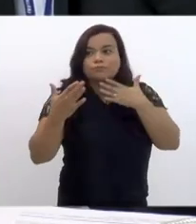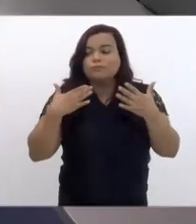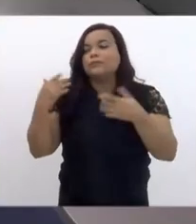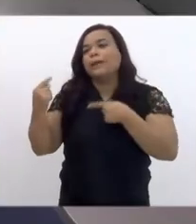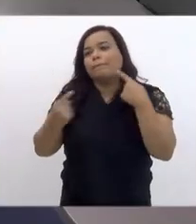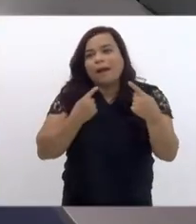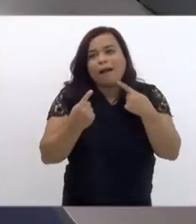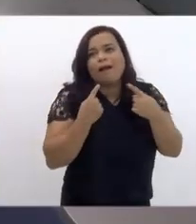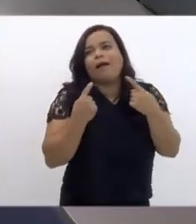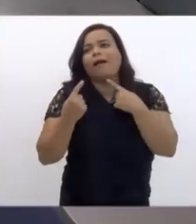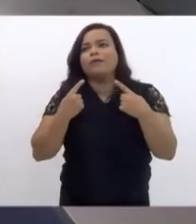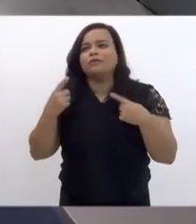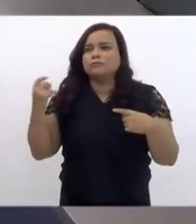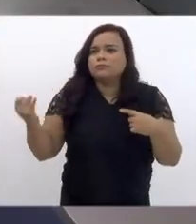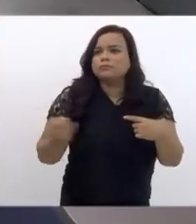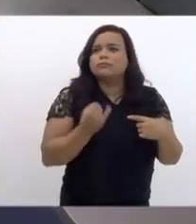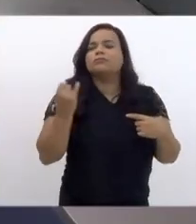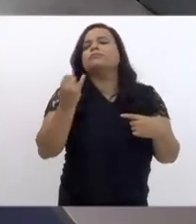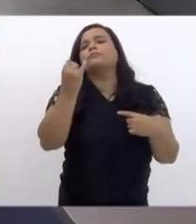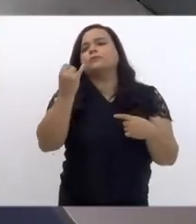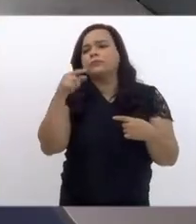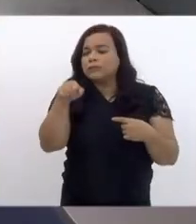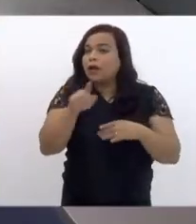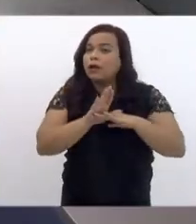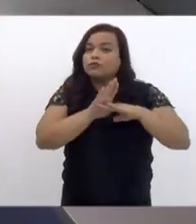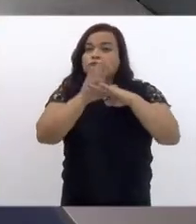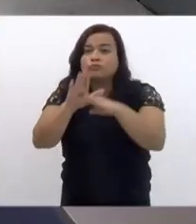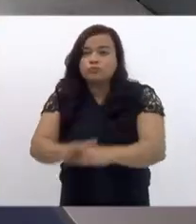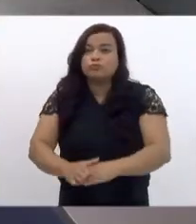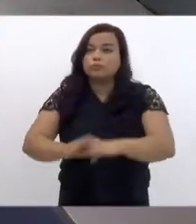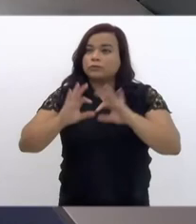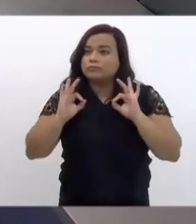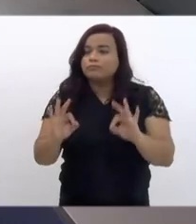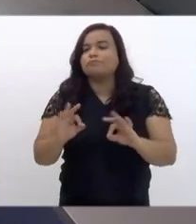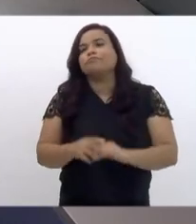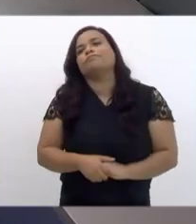forma qualificada, eu acho que isso aqui só ajuda o parlamento.